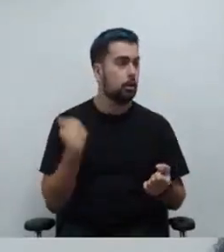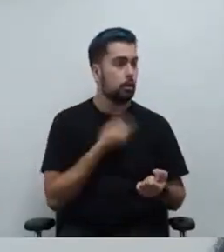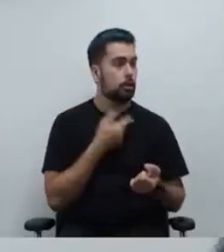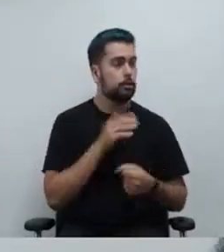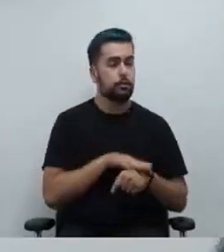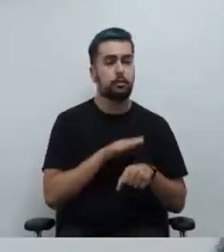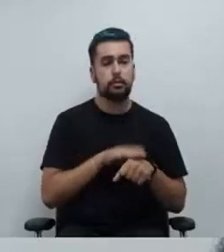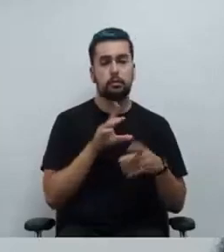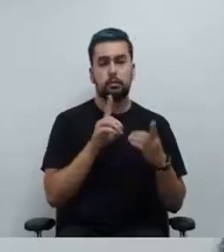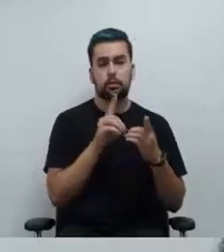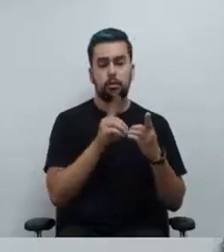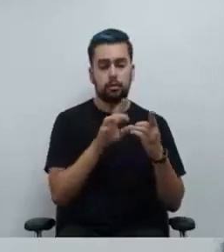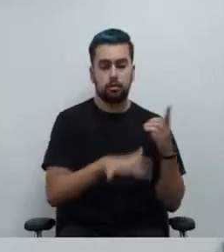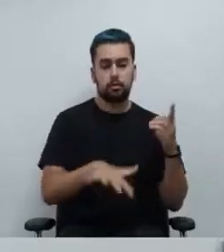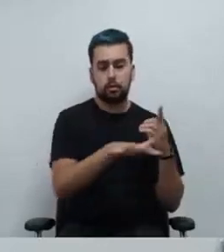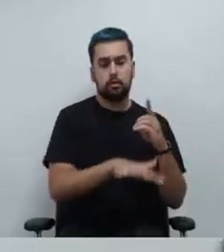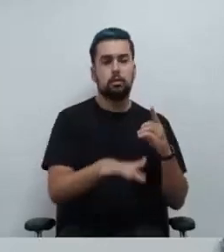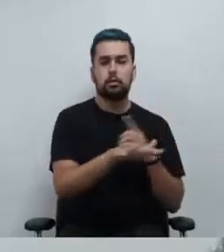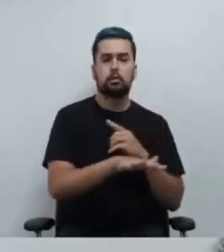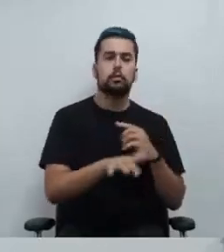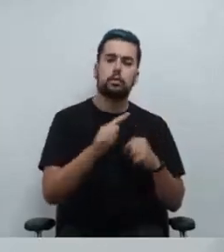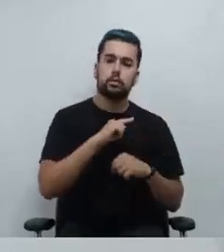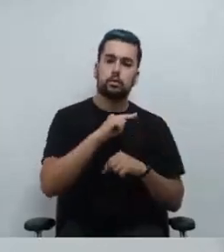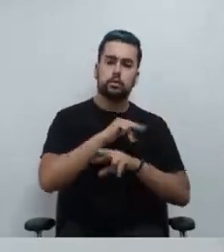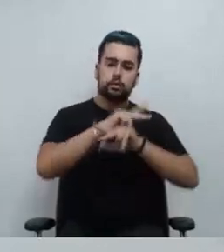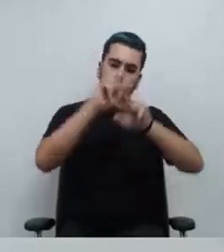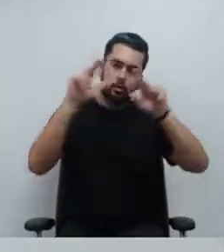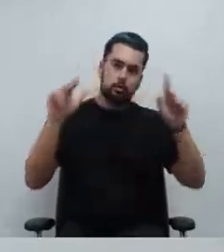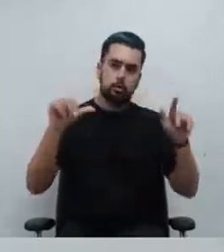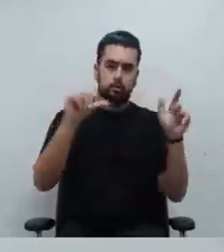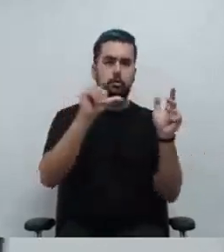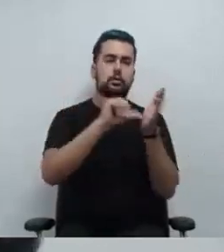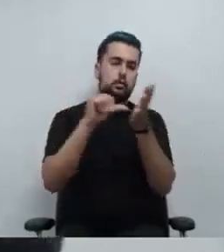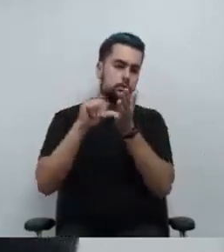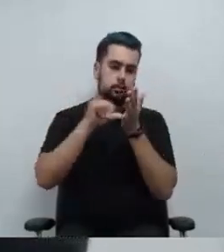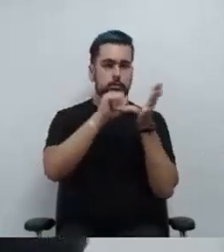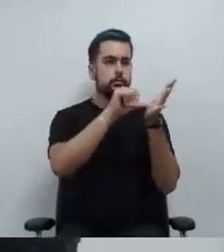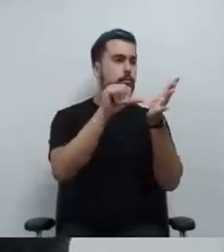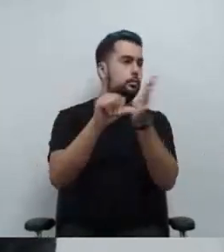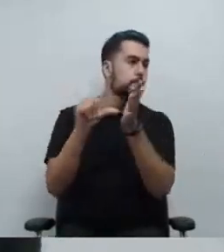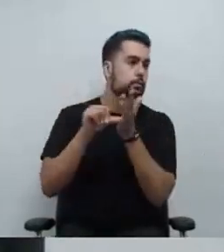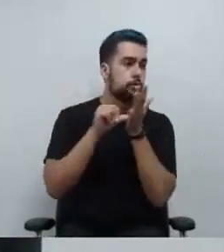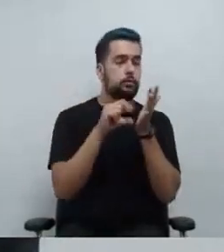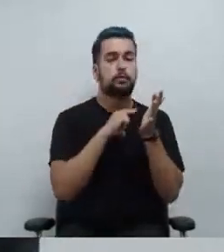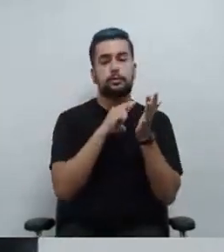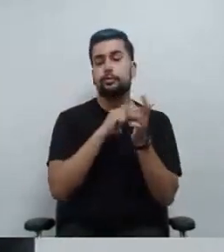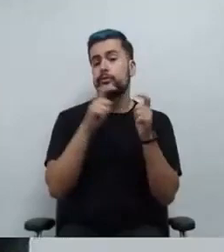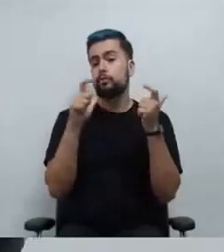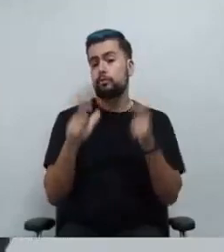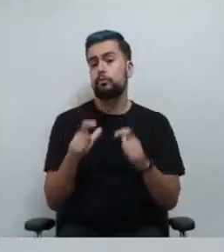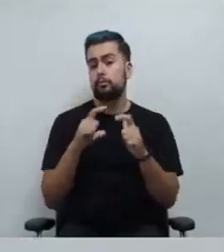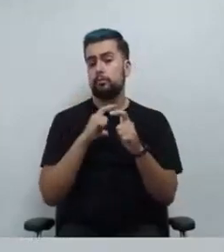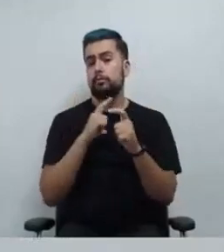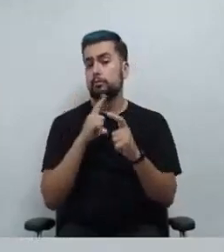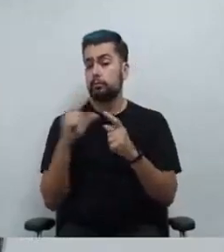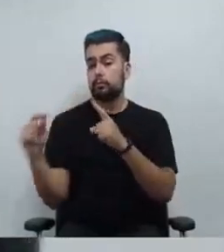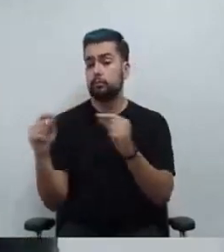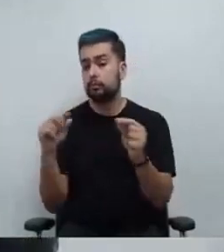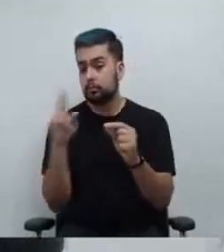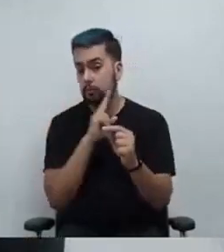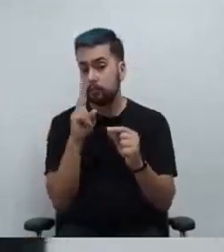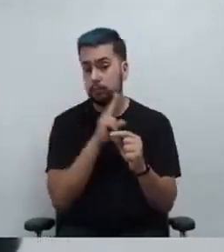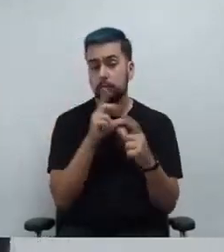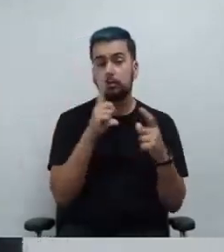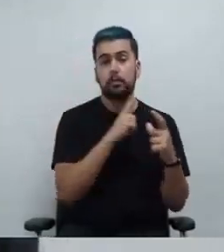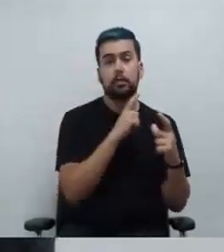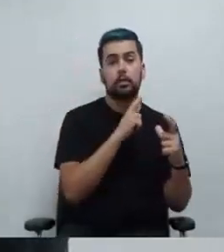massa, nós temos diversos tipos de unidades, nós temos unidades em que há saídas de emergência, nós temos unidades